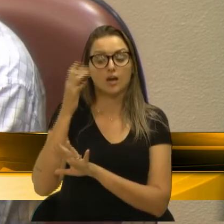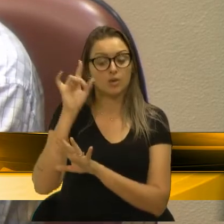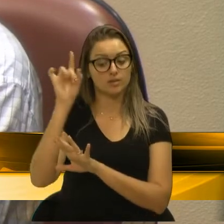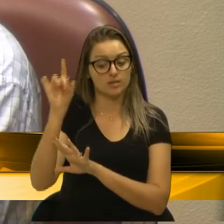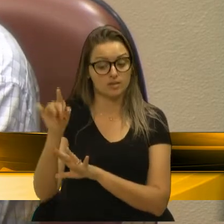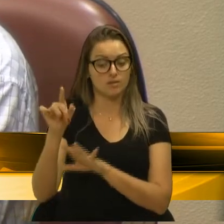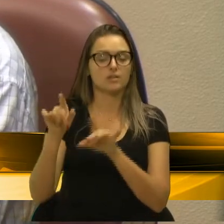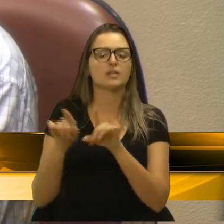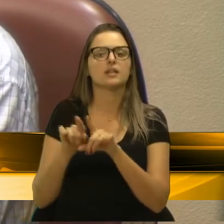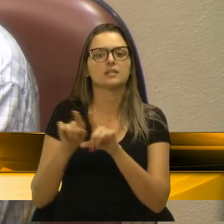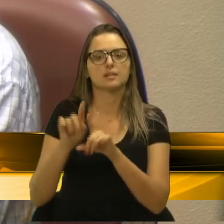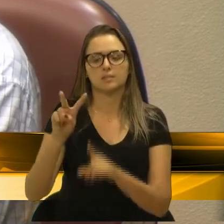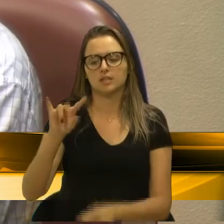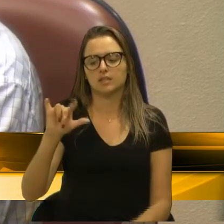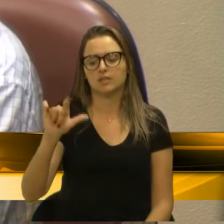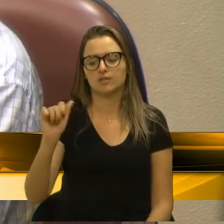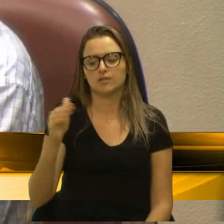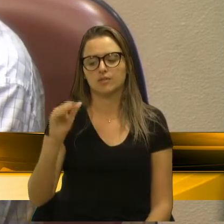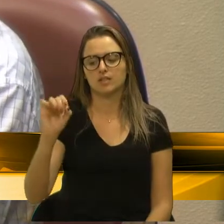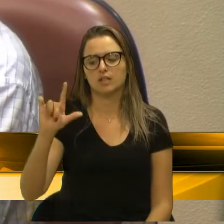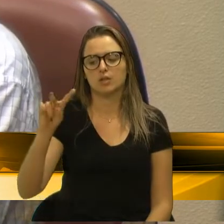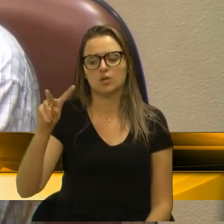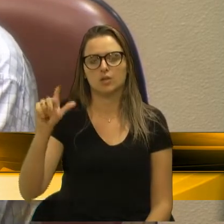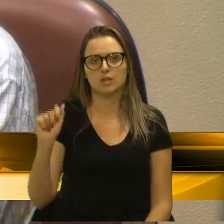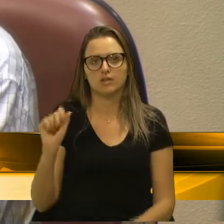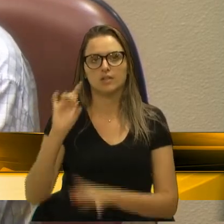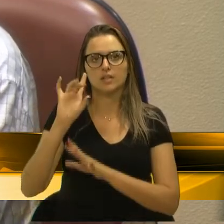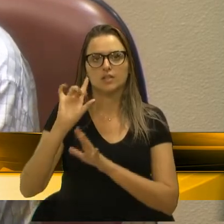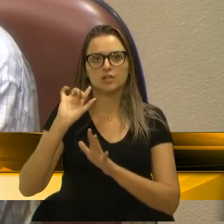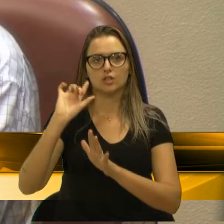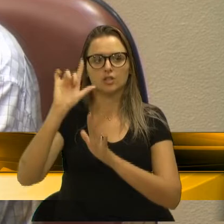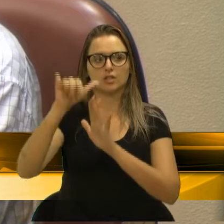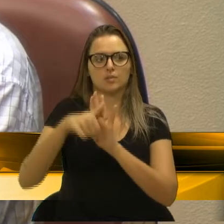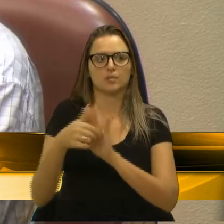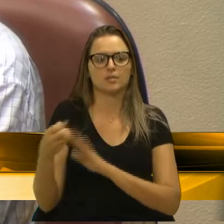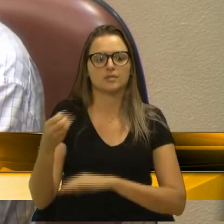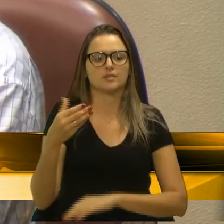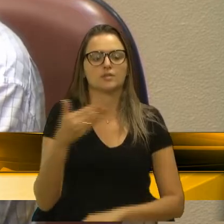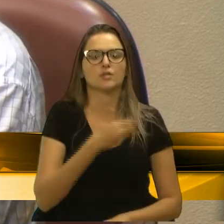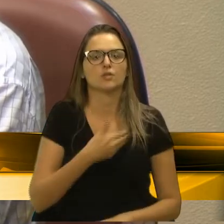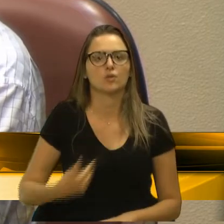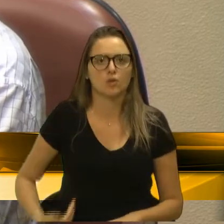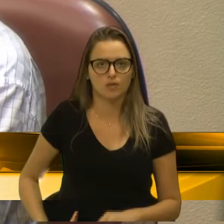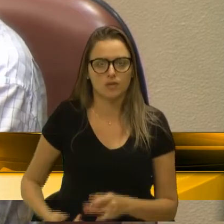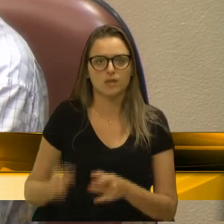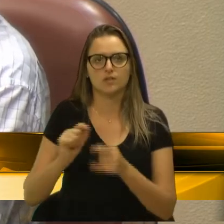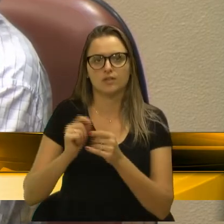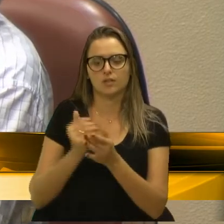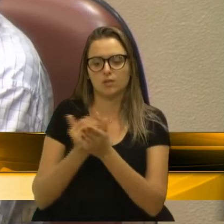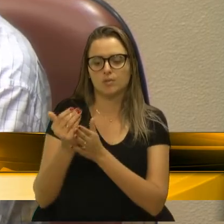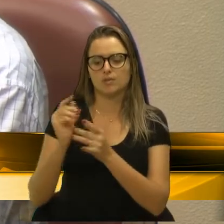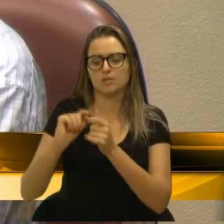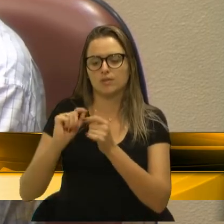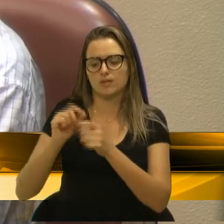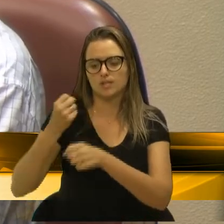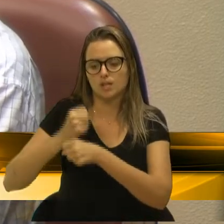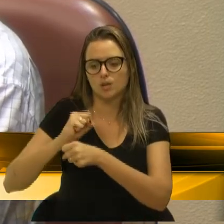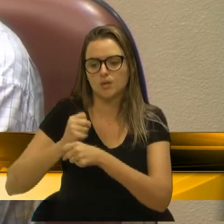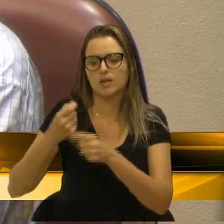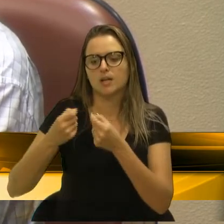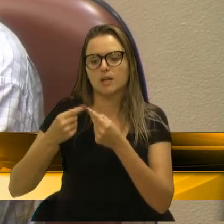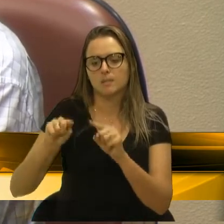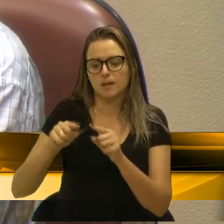e só depois, no outro exercício, que foram, me parece, fazer as obras lá. Mas assinaram,